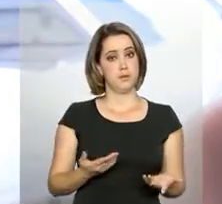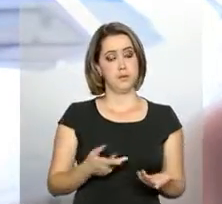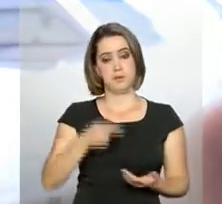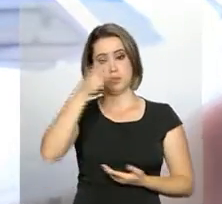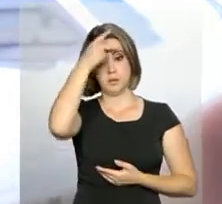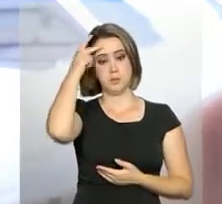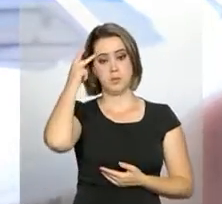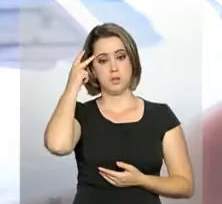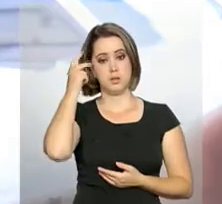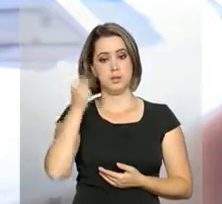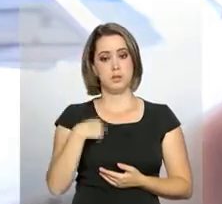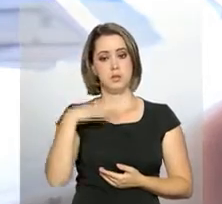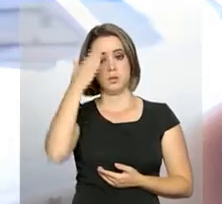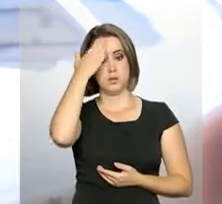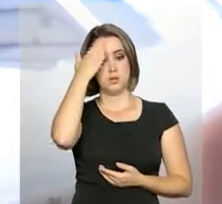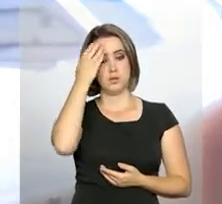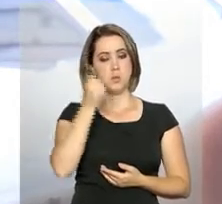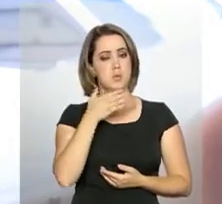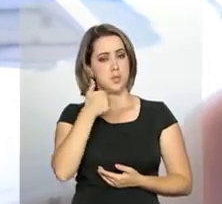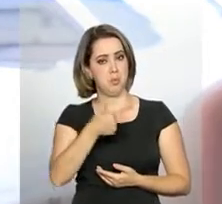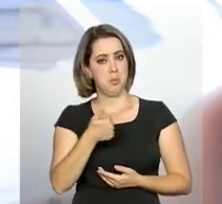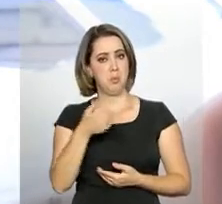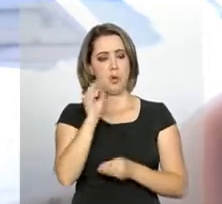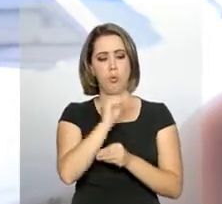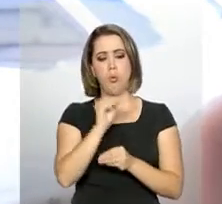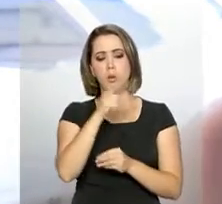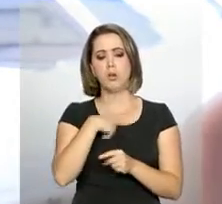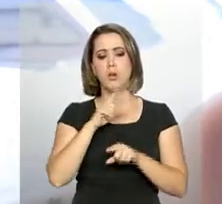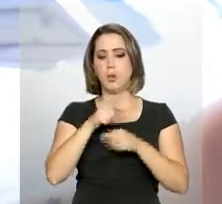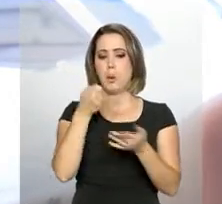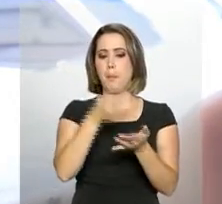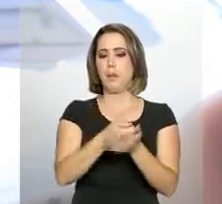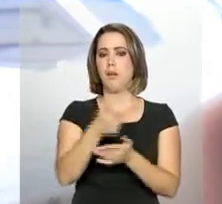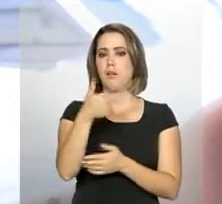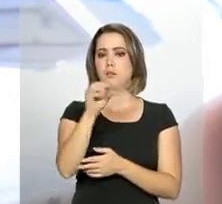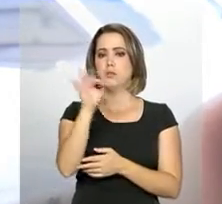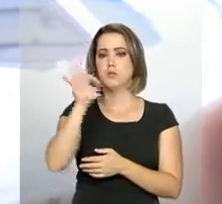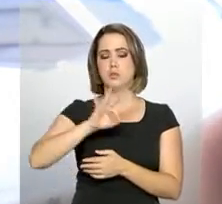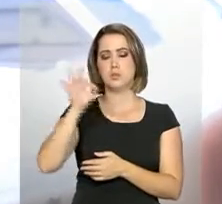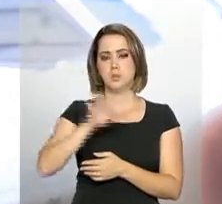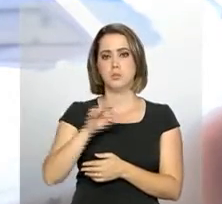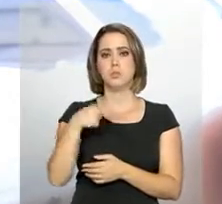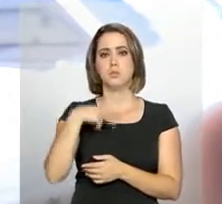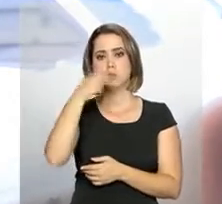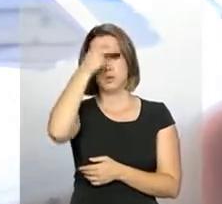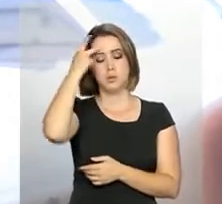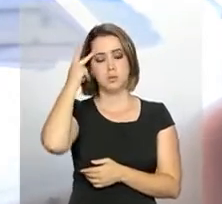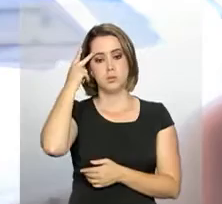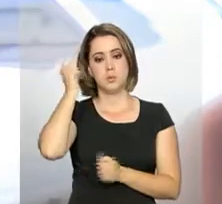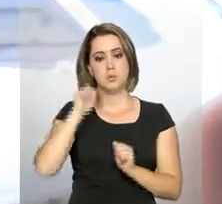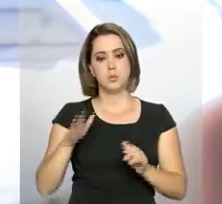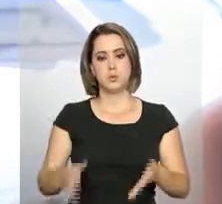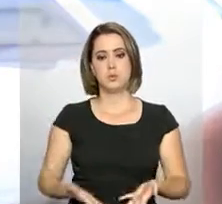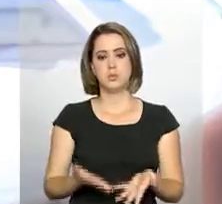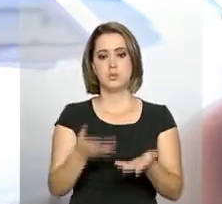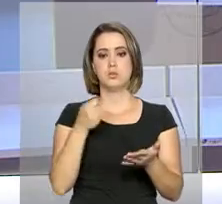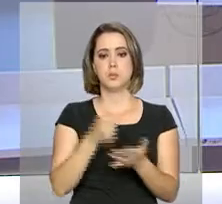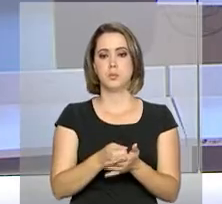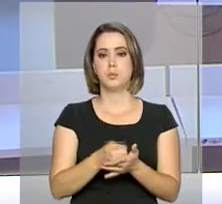pessoas, quando elas sabem que são bem atendidas, pagam o serviço e sabem que vai para o garçom, pode servir como incentivo,